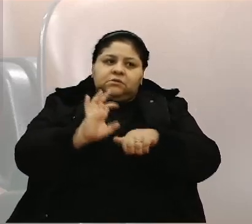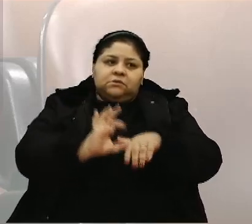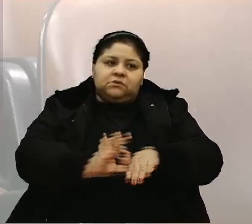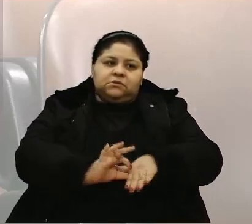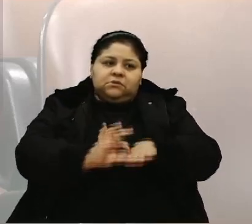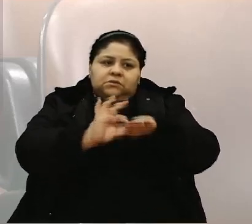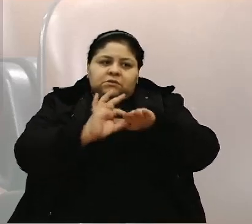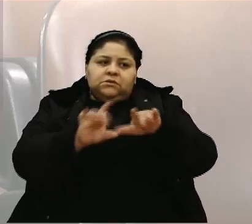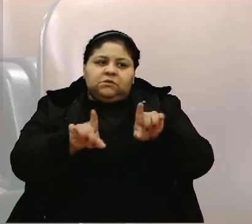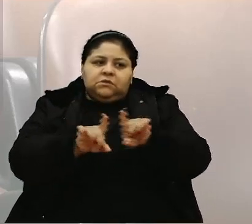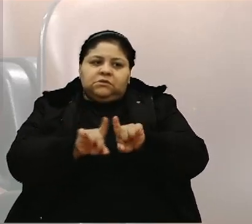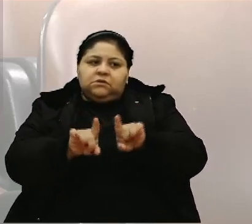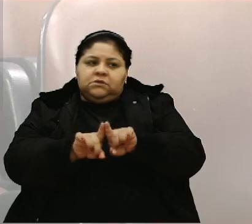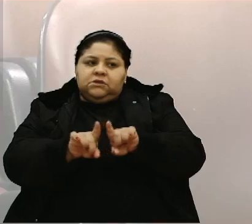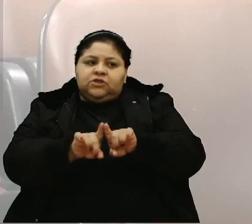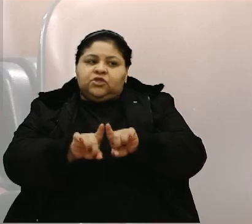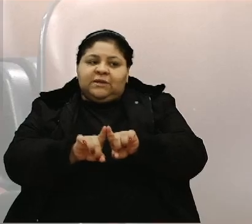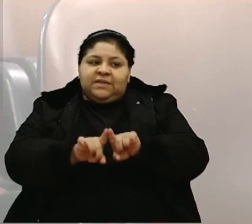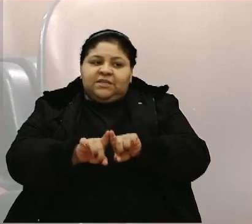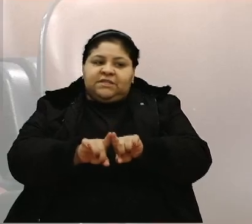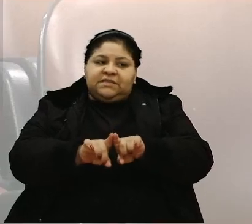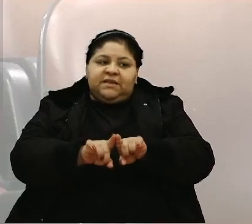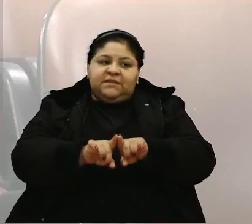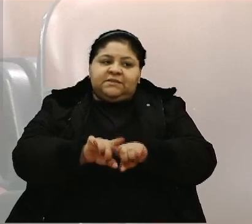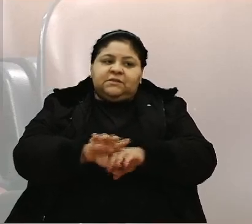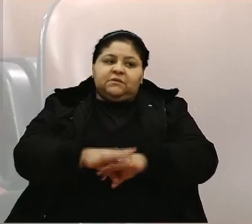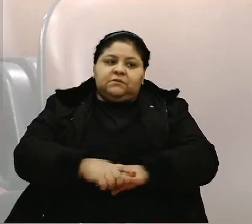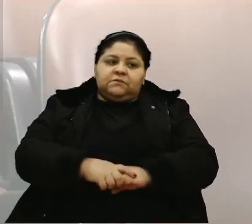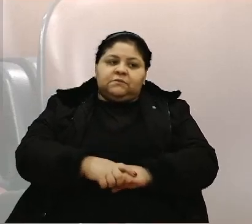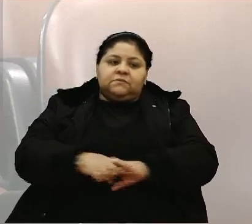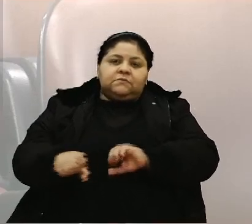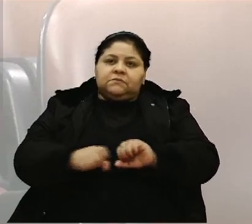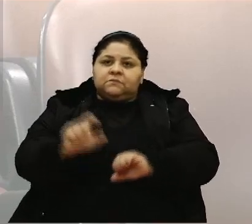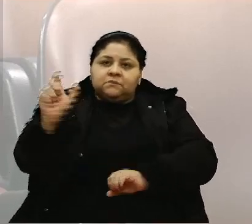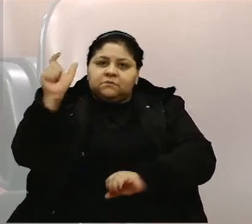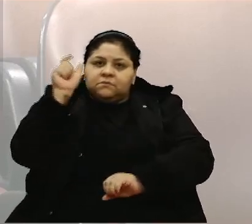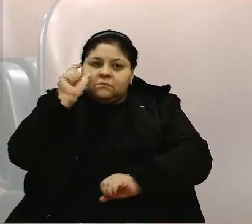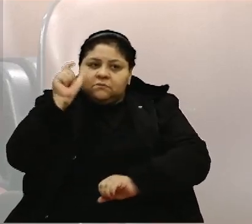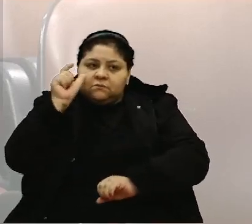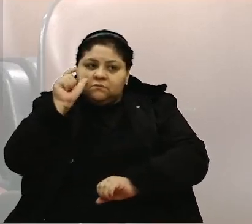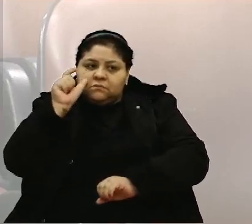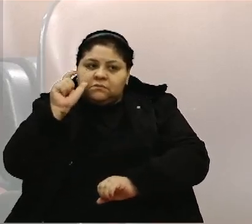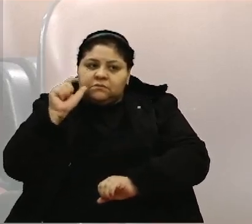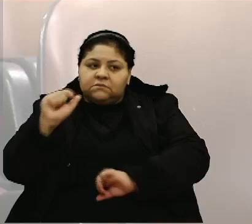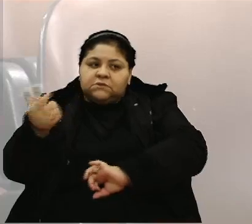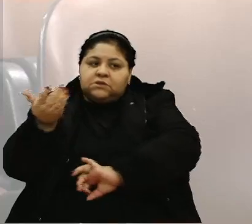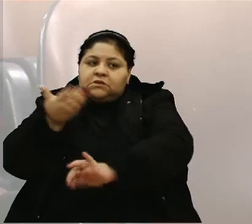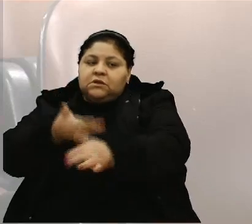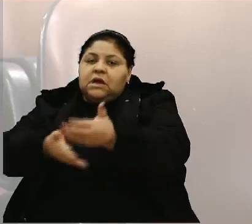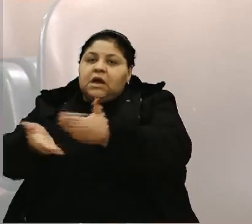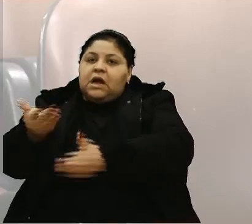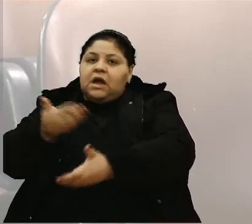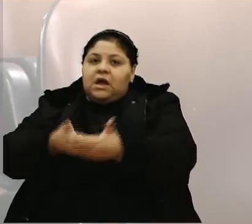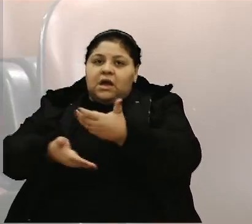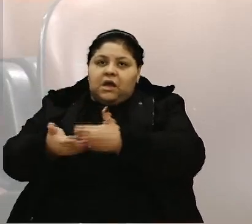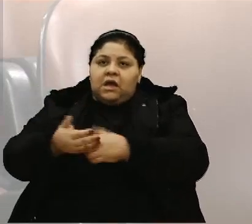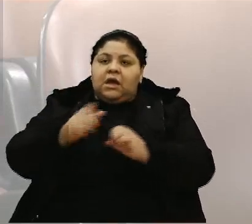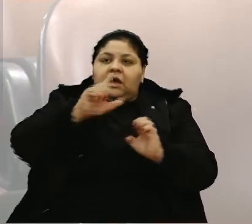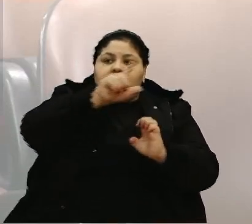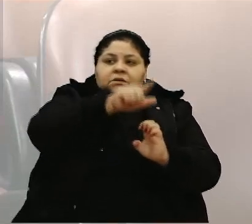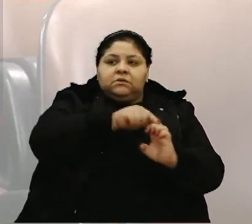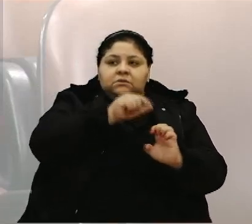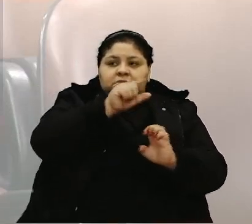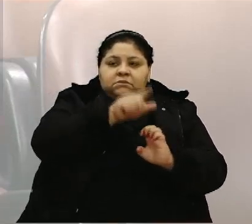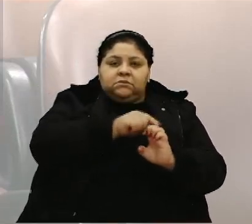se abraçando. É muito lindo, que a gente pode ver ali no multirão da Zona Norte. E as empresas,